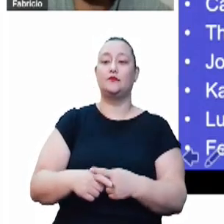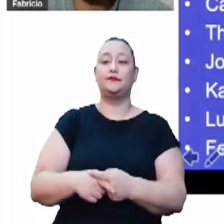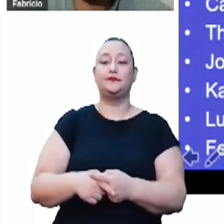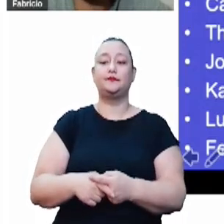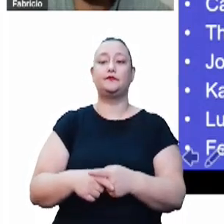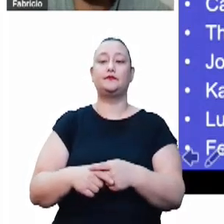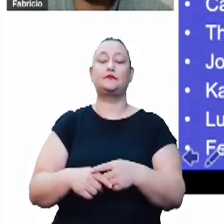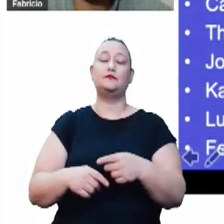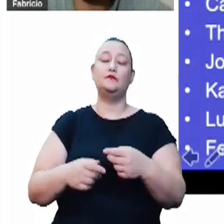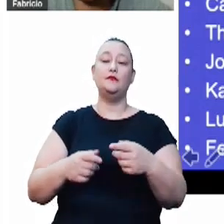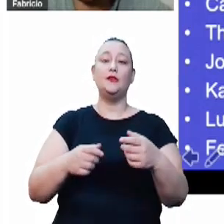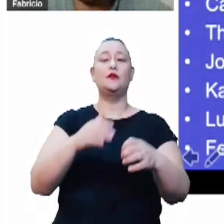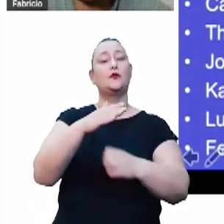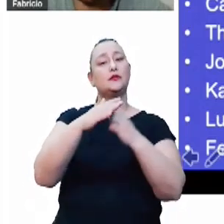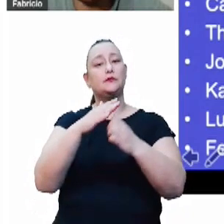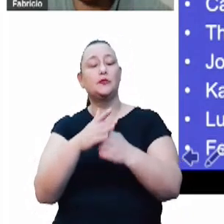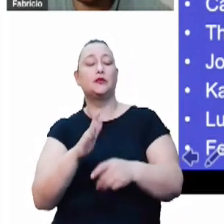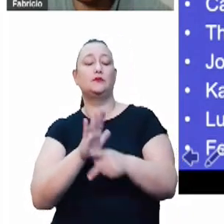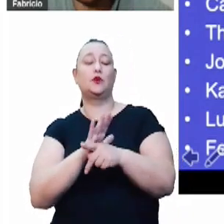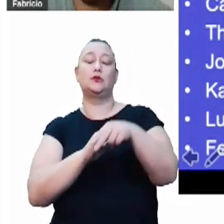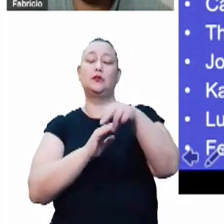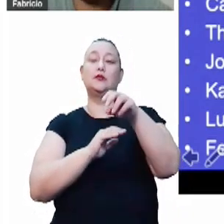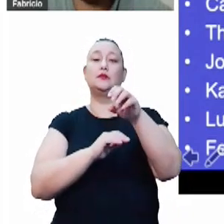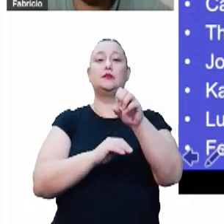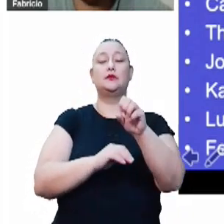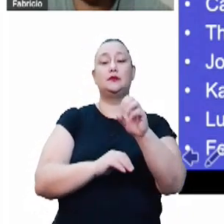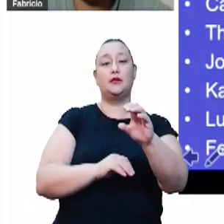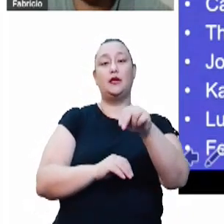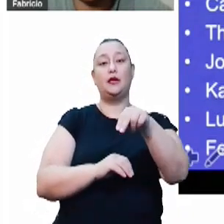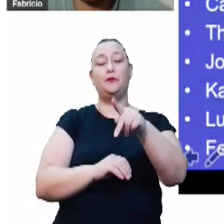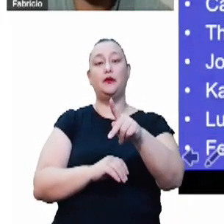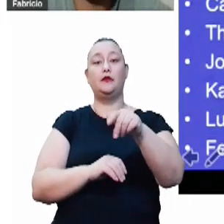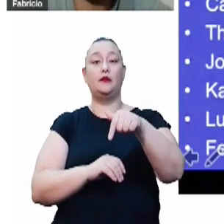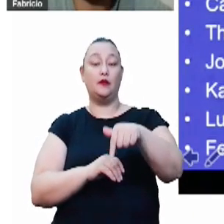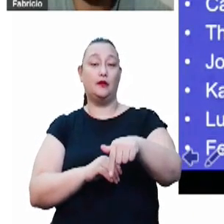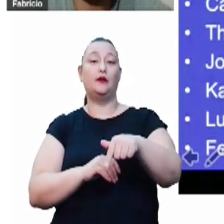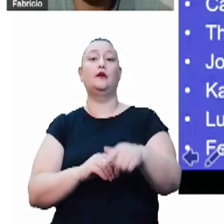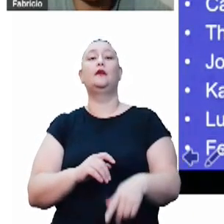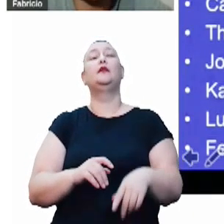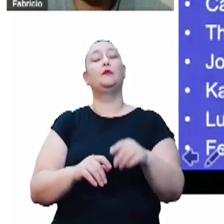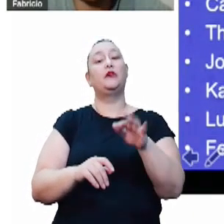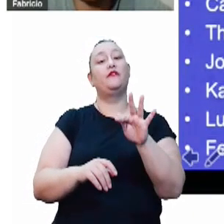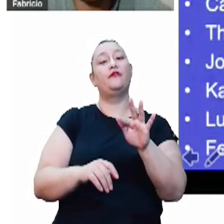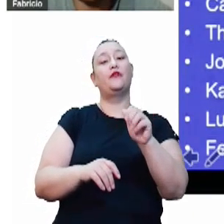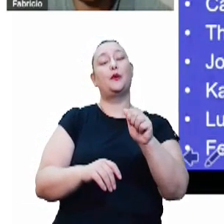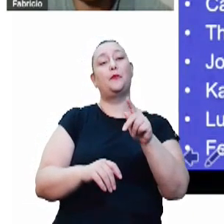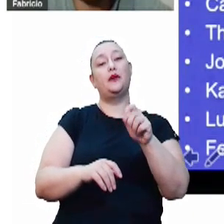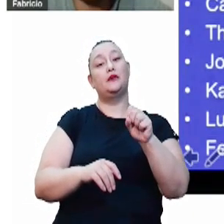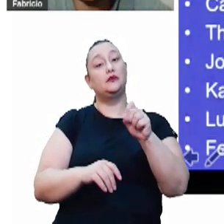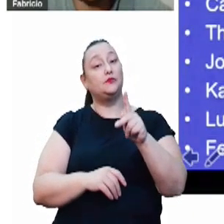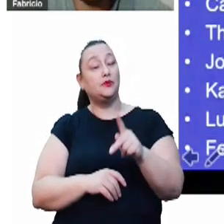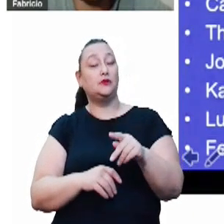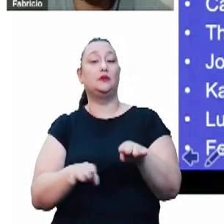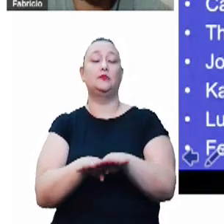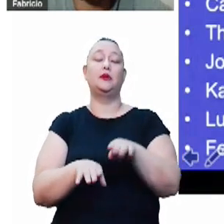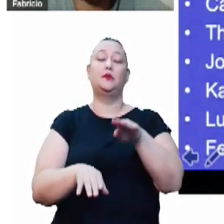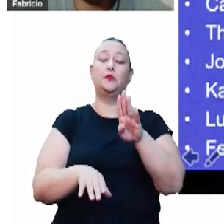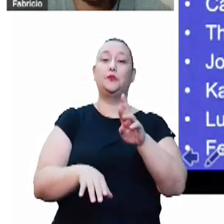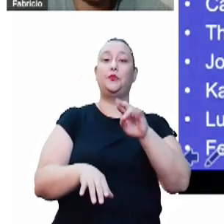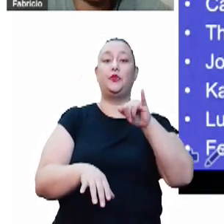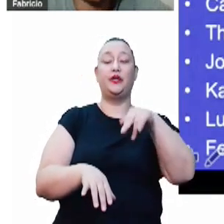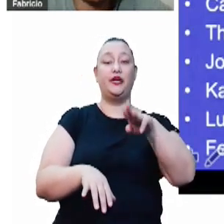nos financiam, né? Que é o CNPq, a FAPESP, que é um órgão de fomento à pesquisa daqui do estado de São Paulo, e o BRAIN,